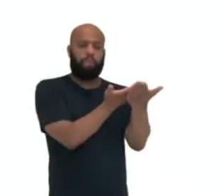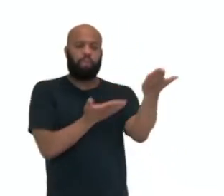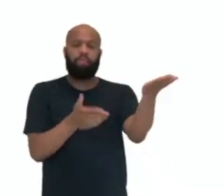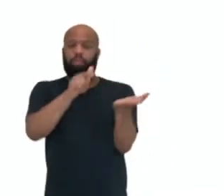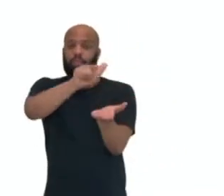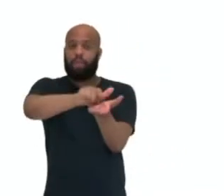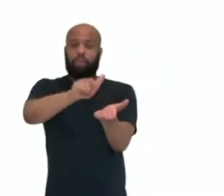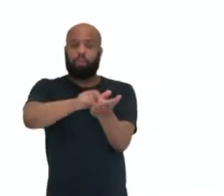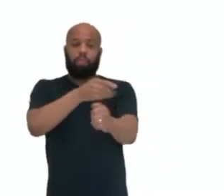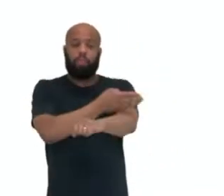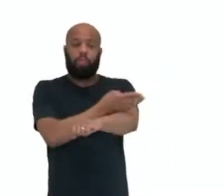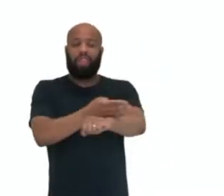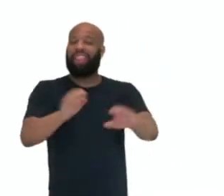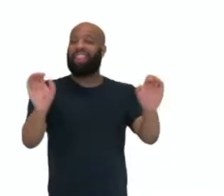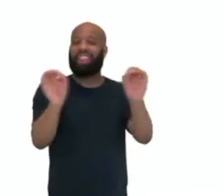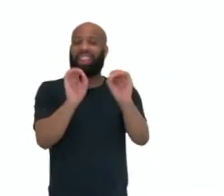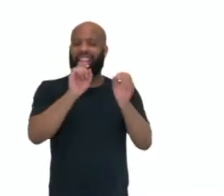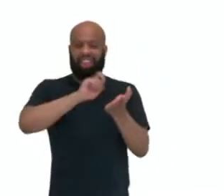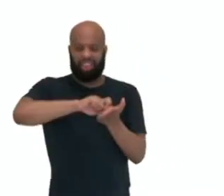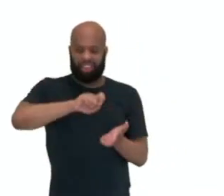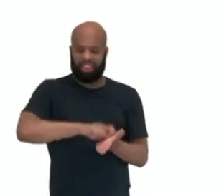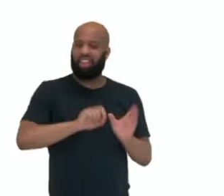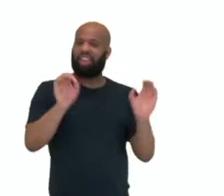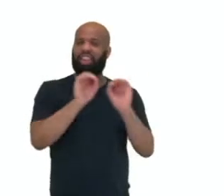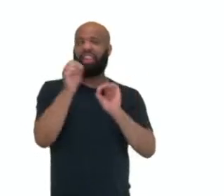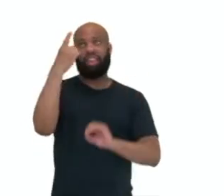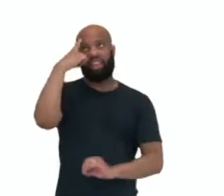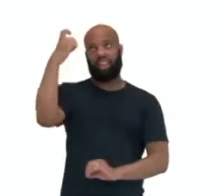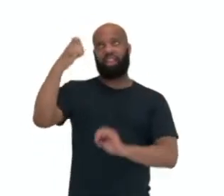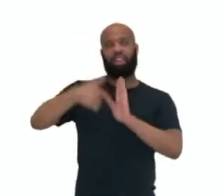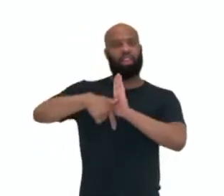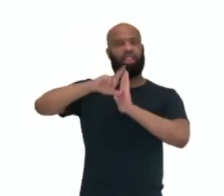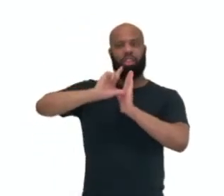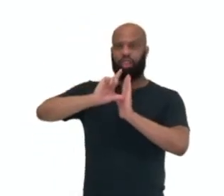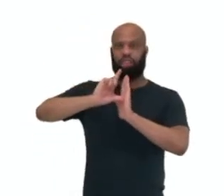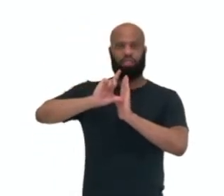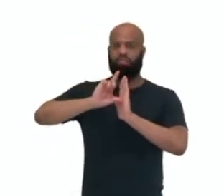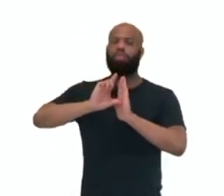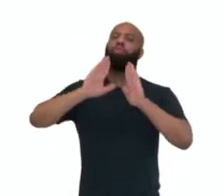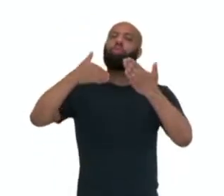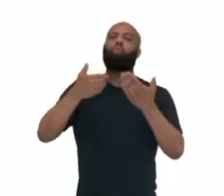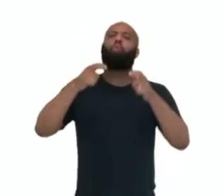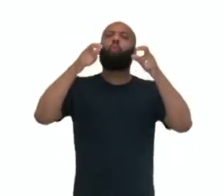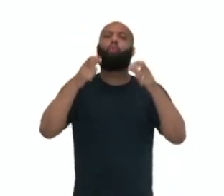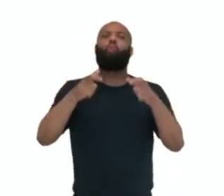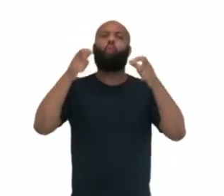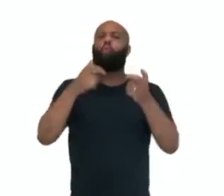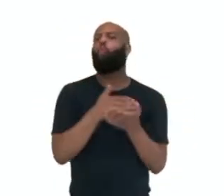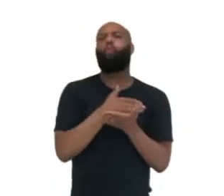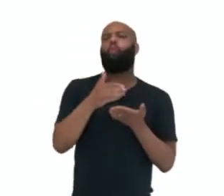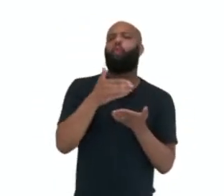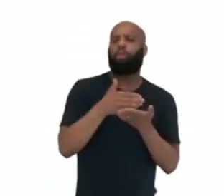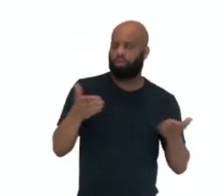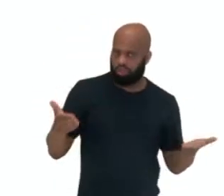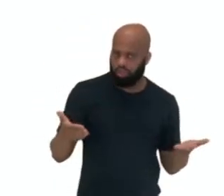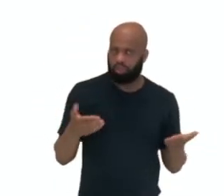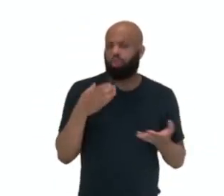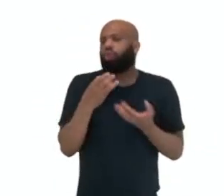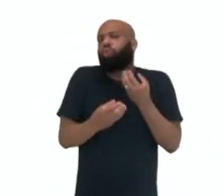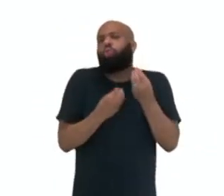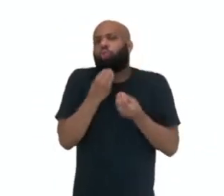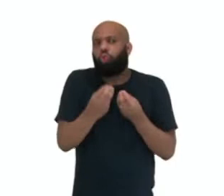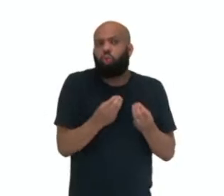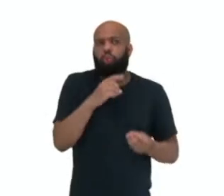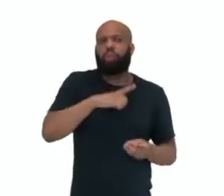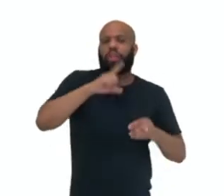sem nenhum caractere, sem nenhuma ideia inata, de onde vem seu suprimento? De onde vêm